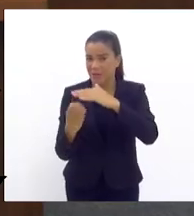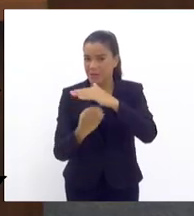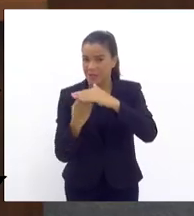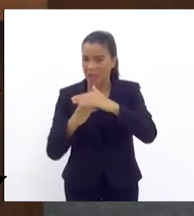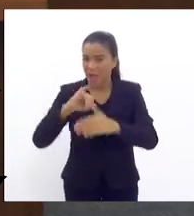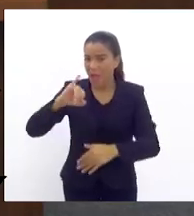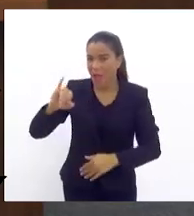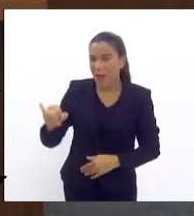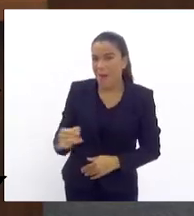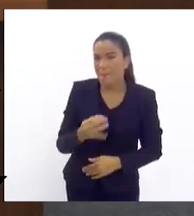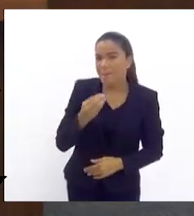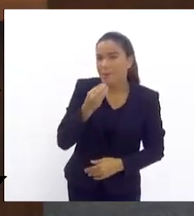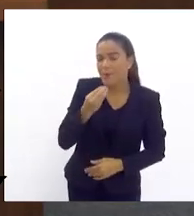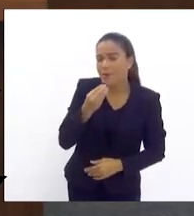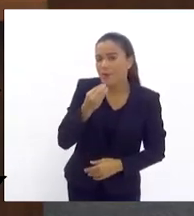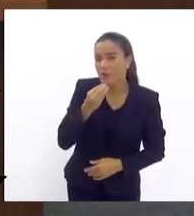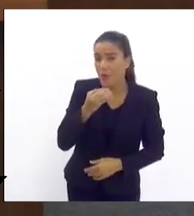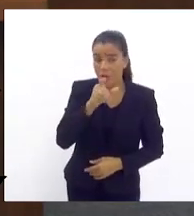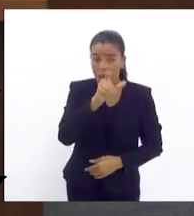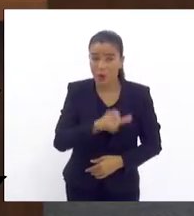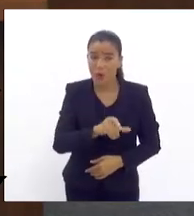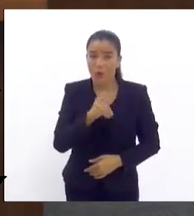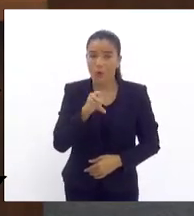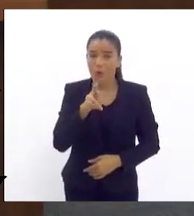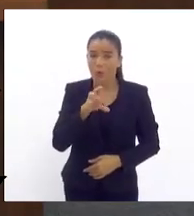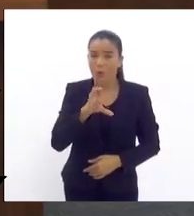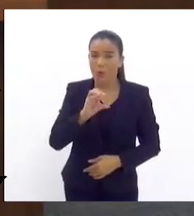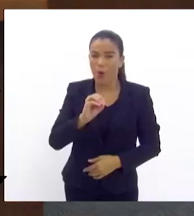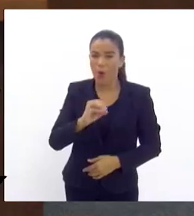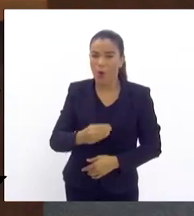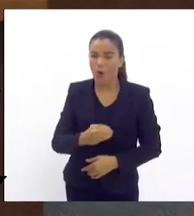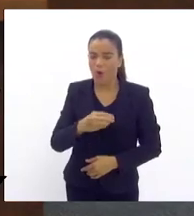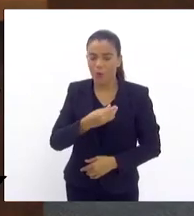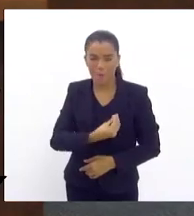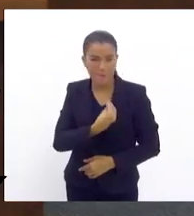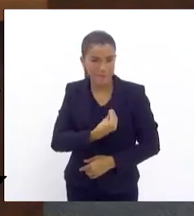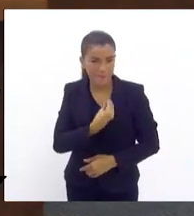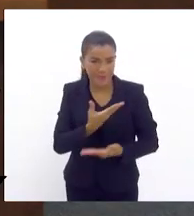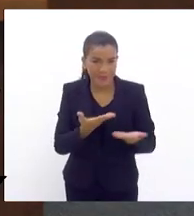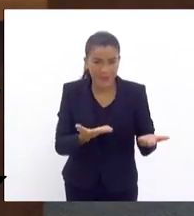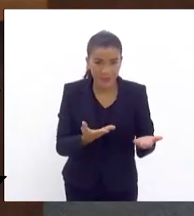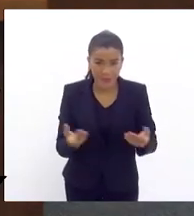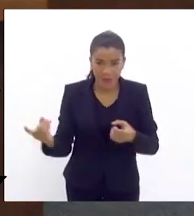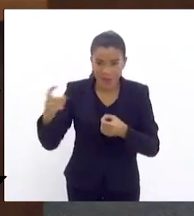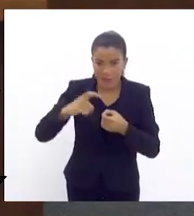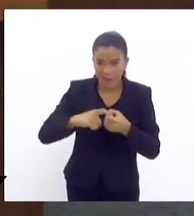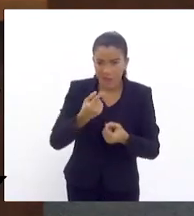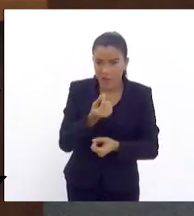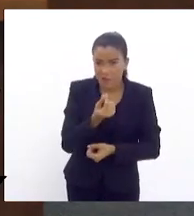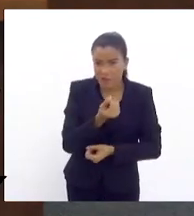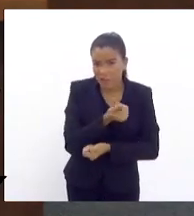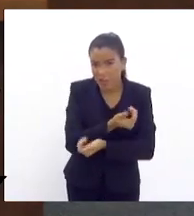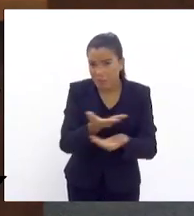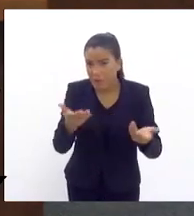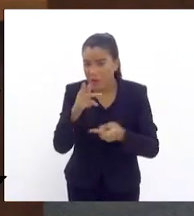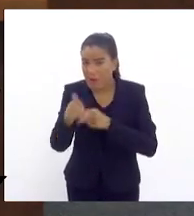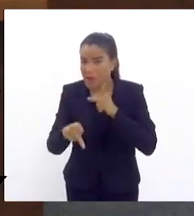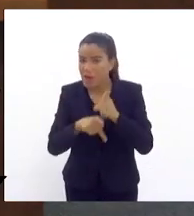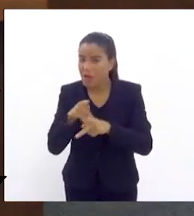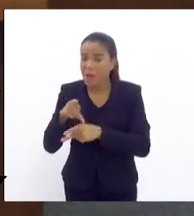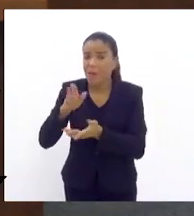o PROCON e o Ministério Público presente aqui, se a Águas do Rio vai devolver esse dinheiro que está sendo